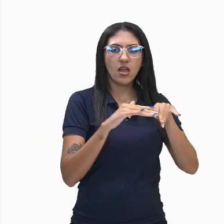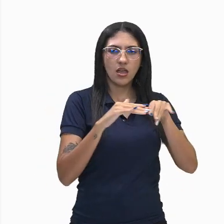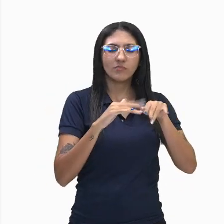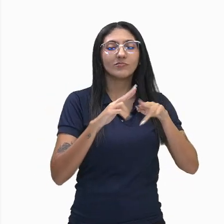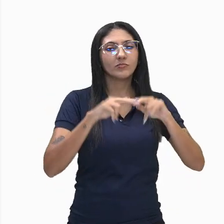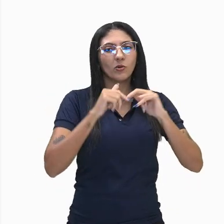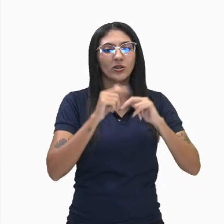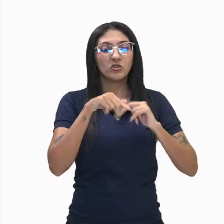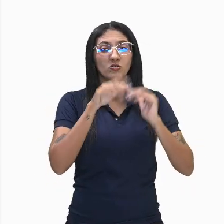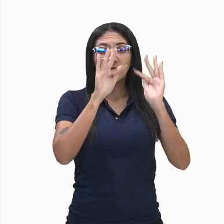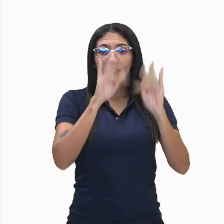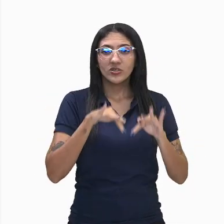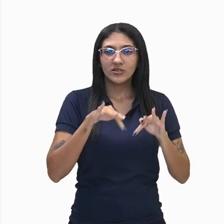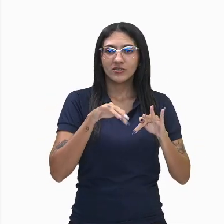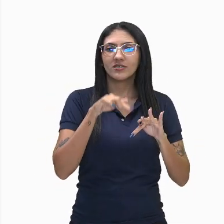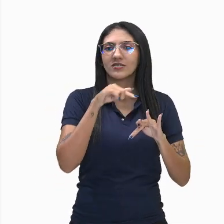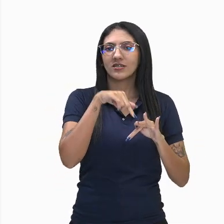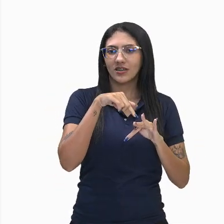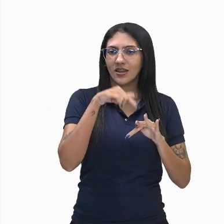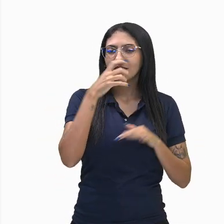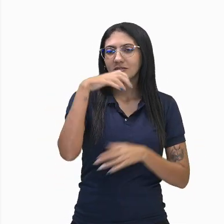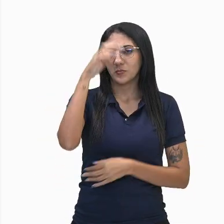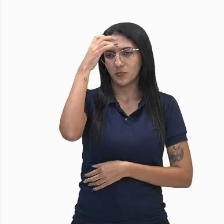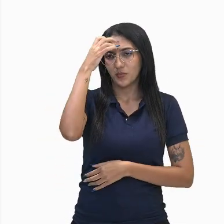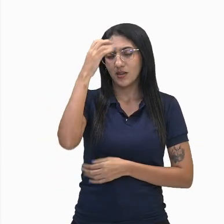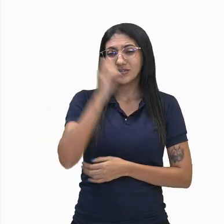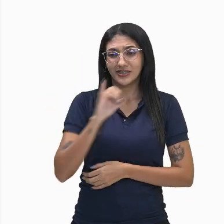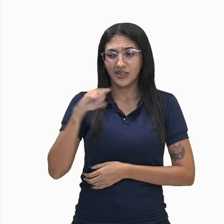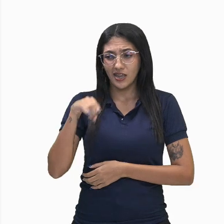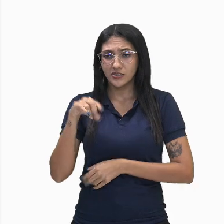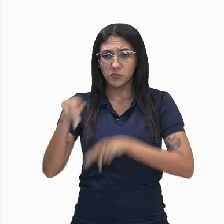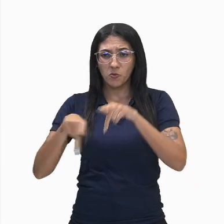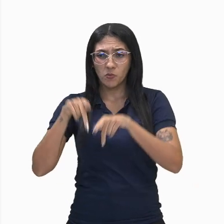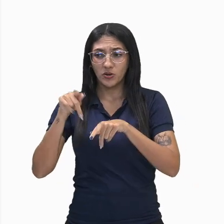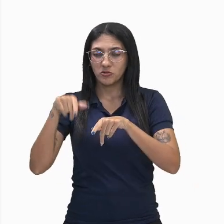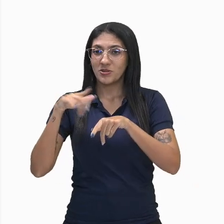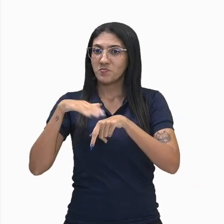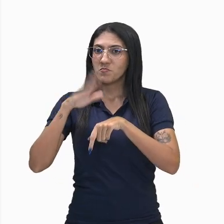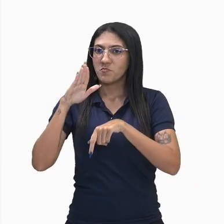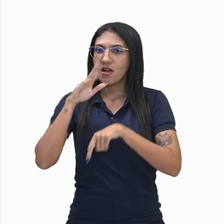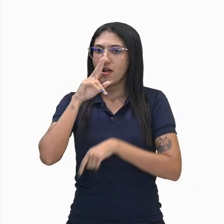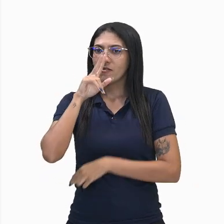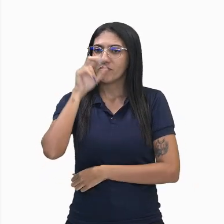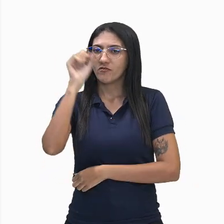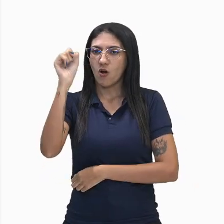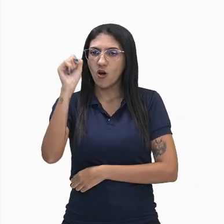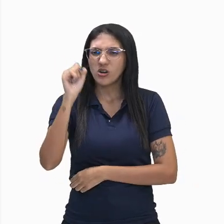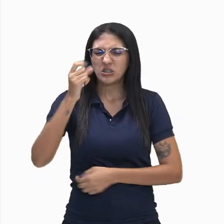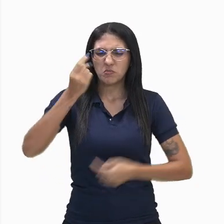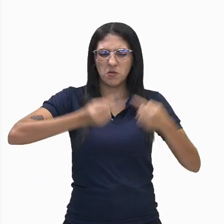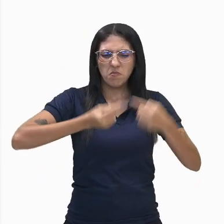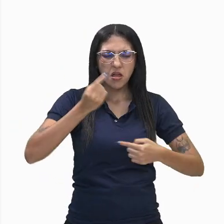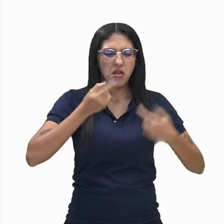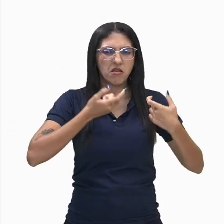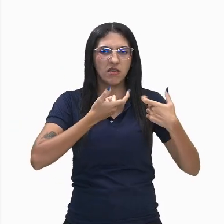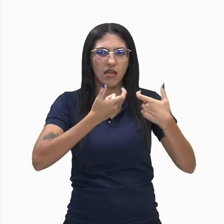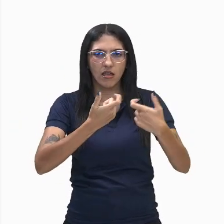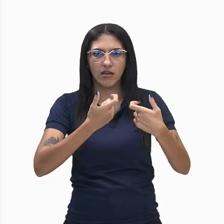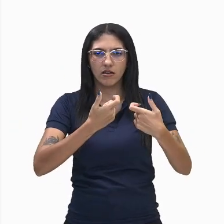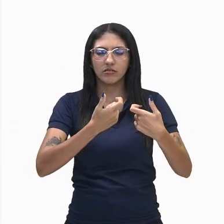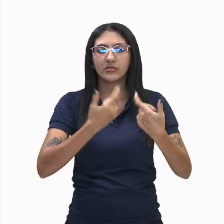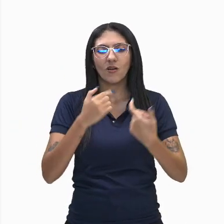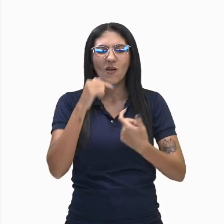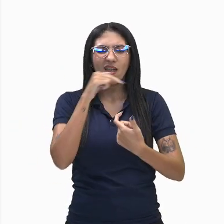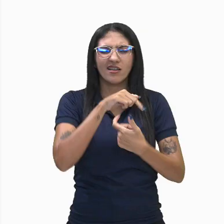declínio, tá bom? Por quê? Porque chega um outro povo mais forte, normalmente através de lutas, de guerras, um povo mais fraco